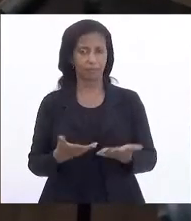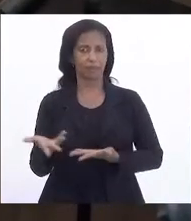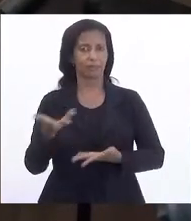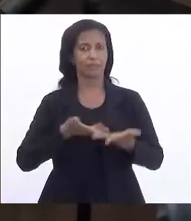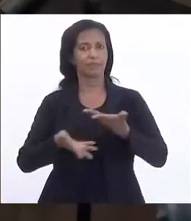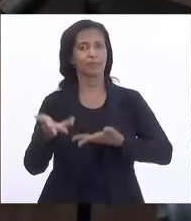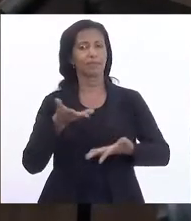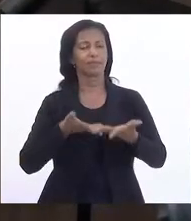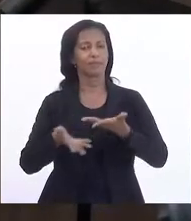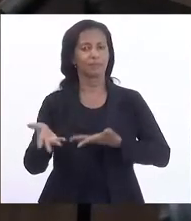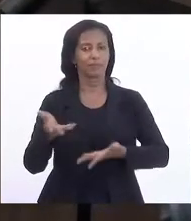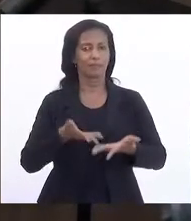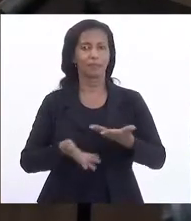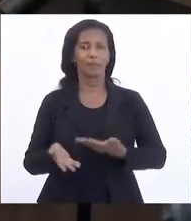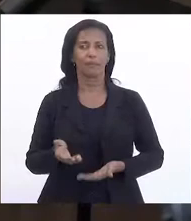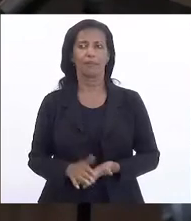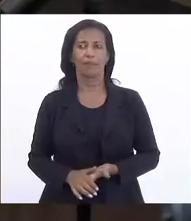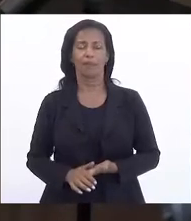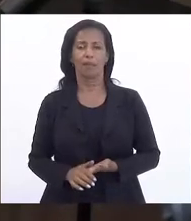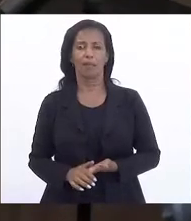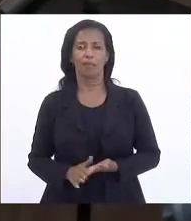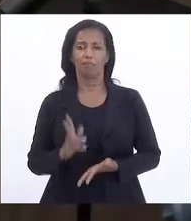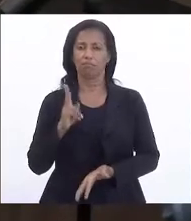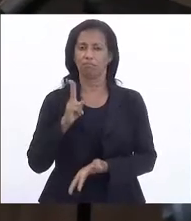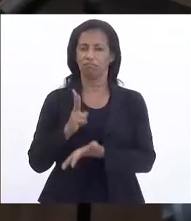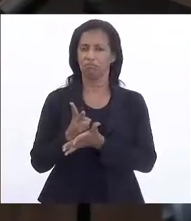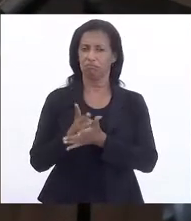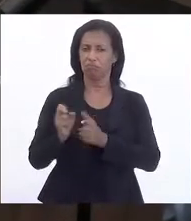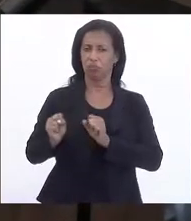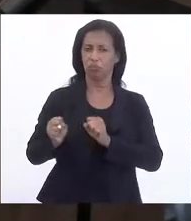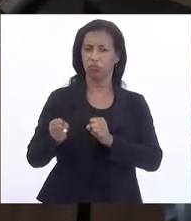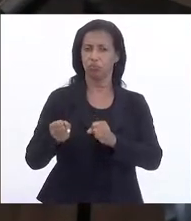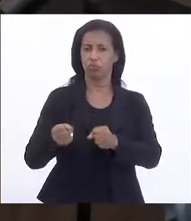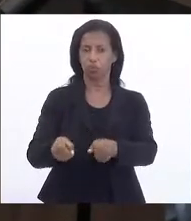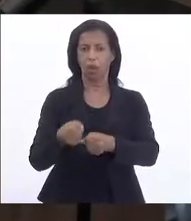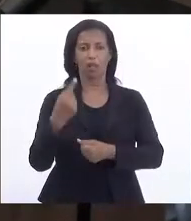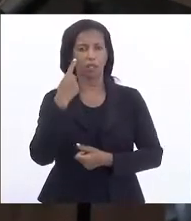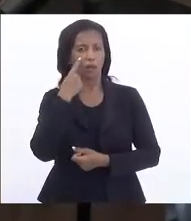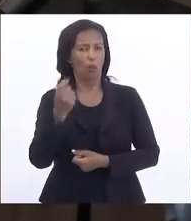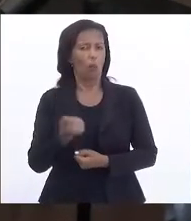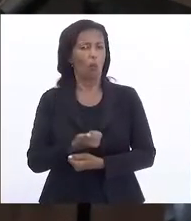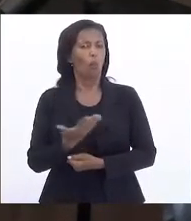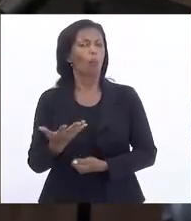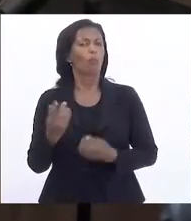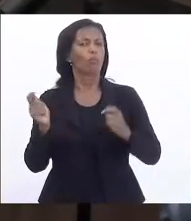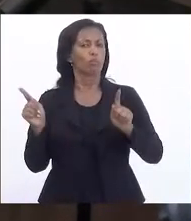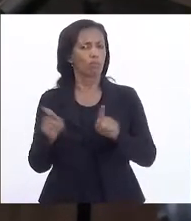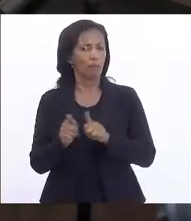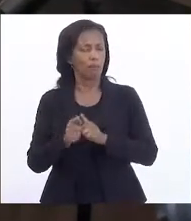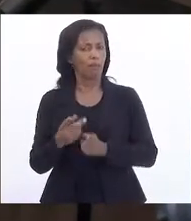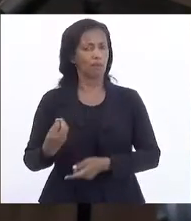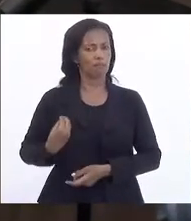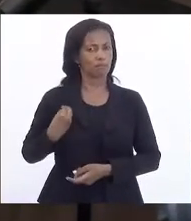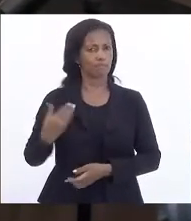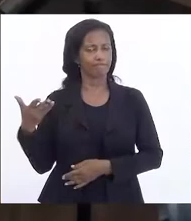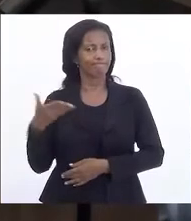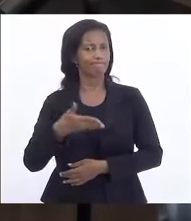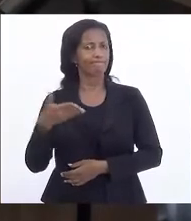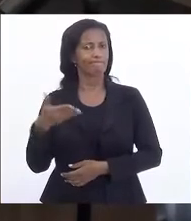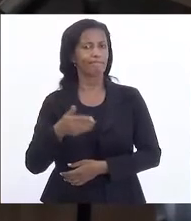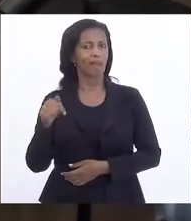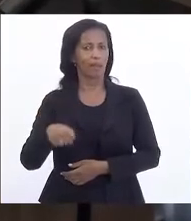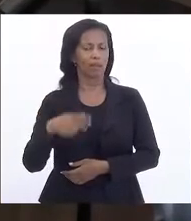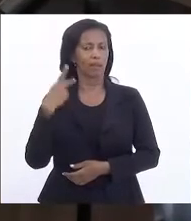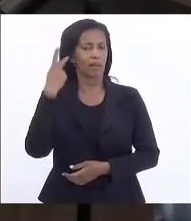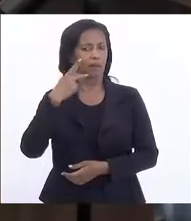participação é atônica né a gente tem visto o quanto também eles estão presentes aqui no